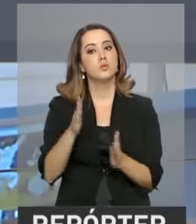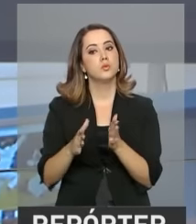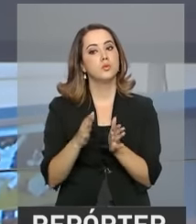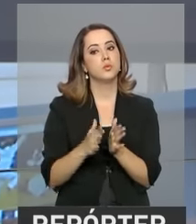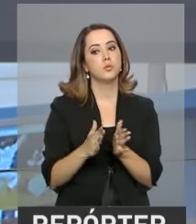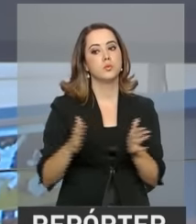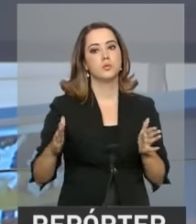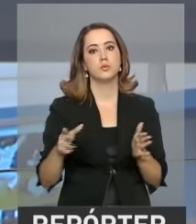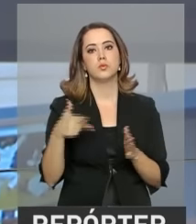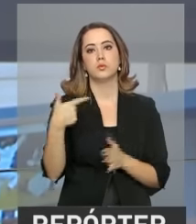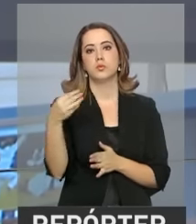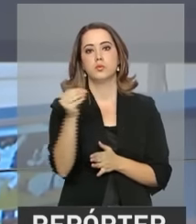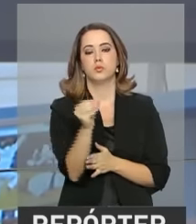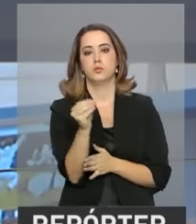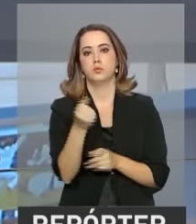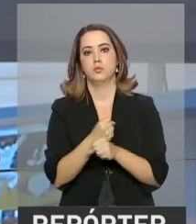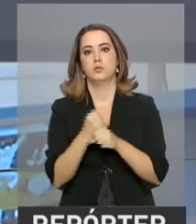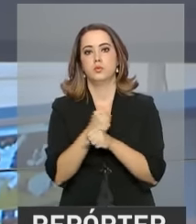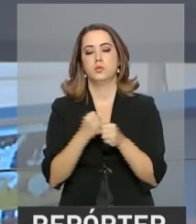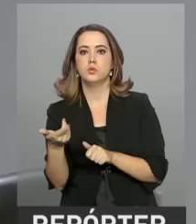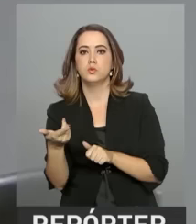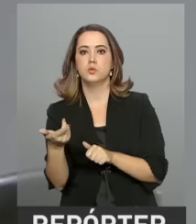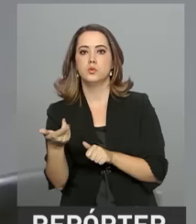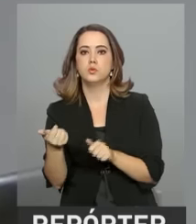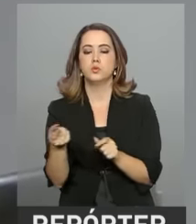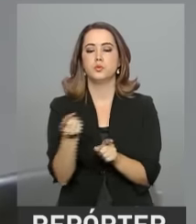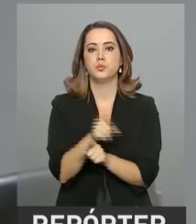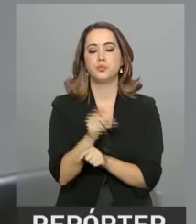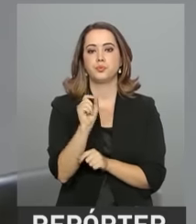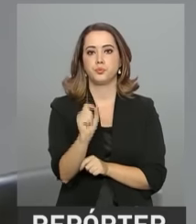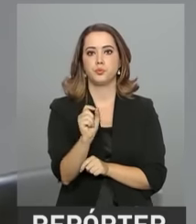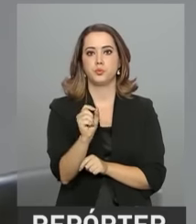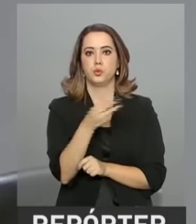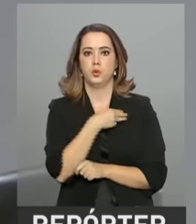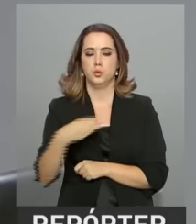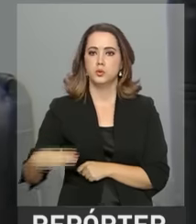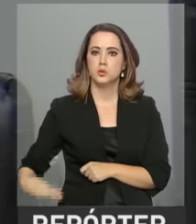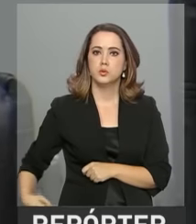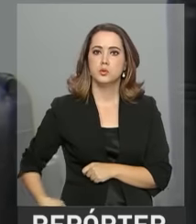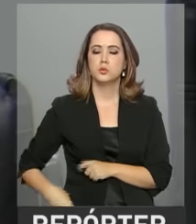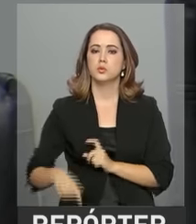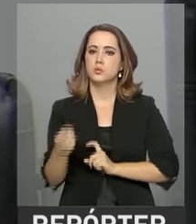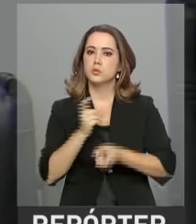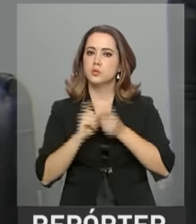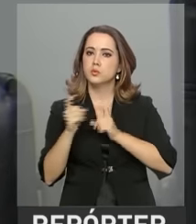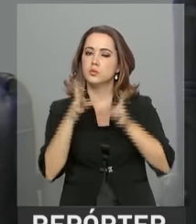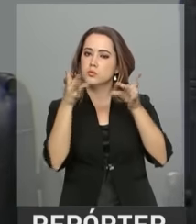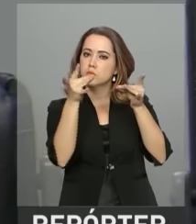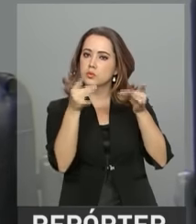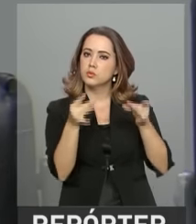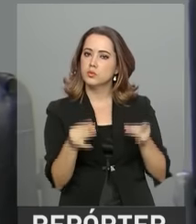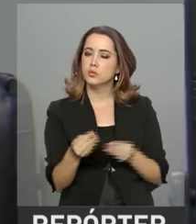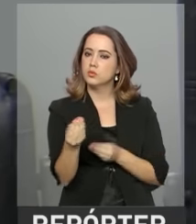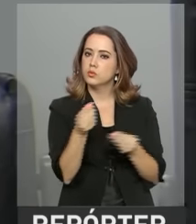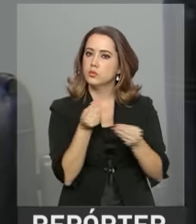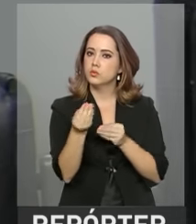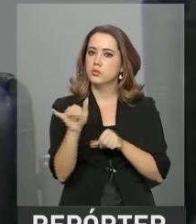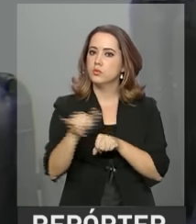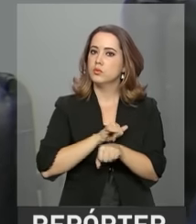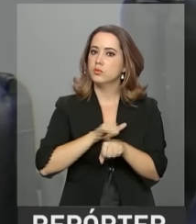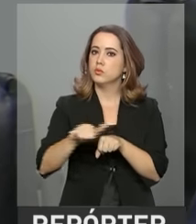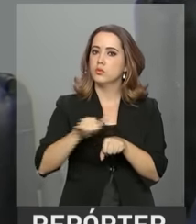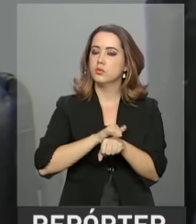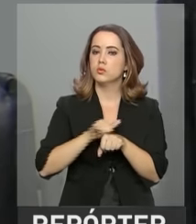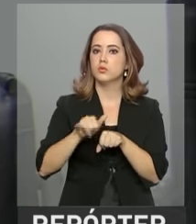se comprometeram a limitar os gastos públicos. O ministro da Fazenda, Henrique Meirelles, detalhou uma estratégia definida para a votação